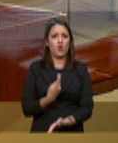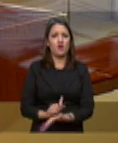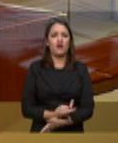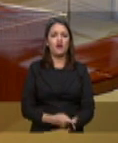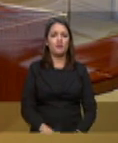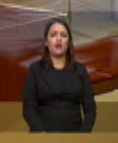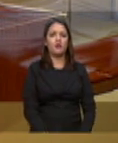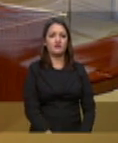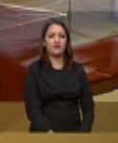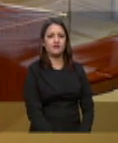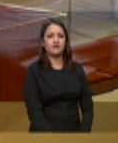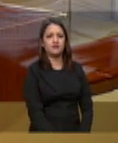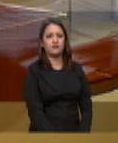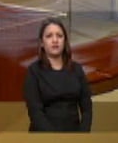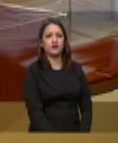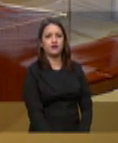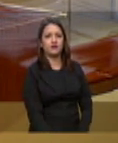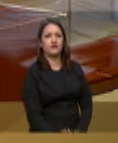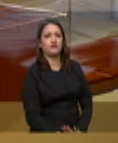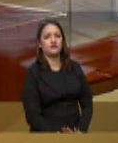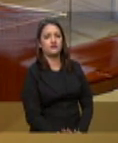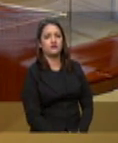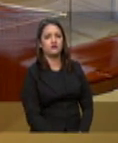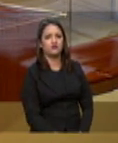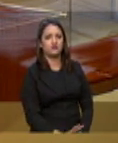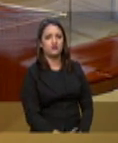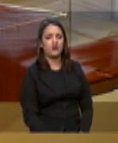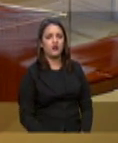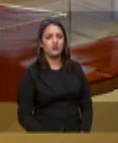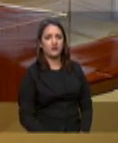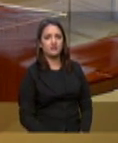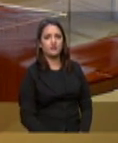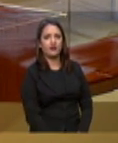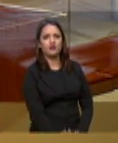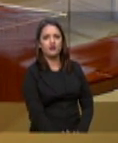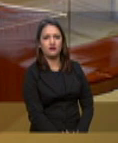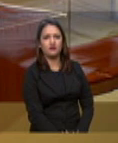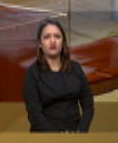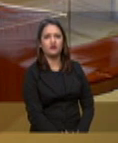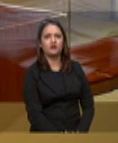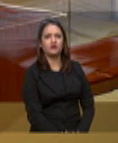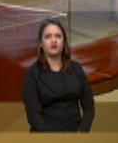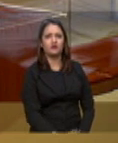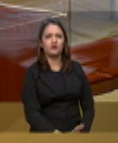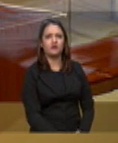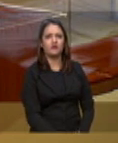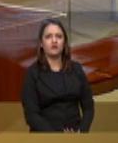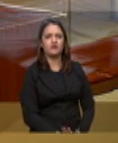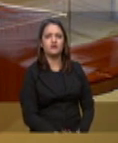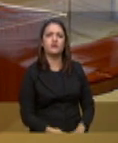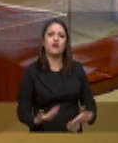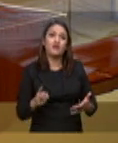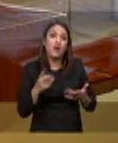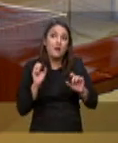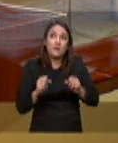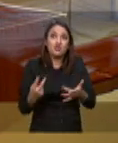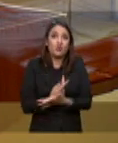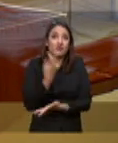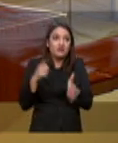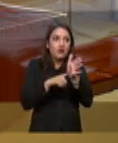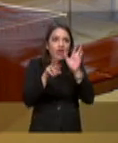a eventual decisão de procedência dessa ação, ela vai acarretar a instauração de inquéritos policiais